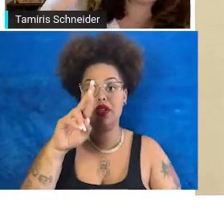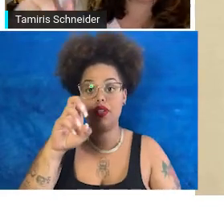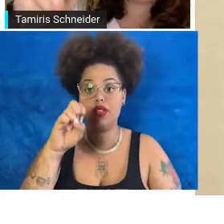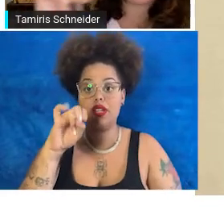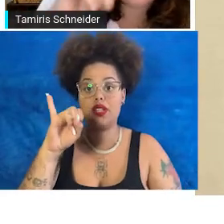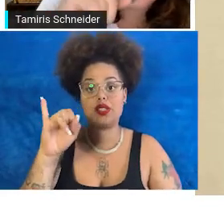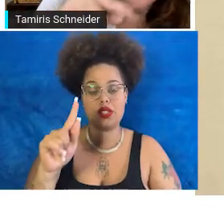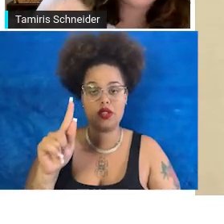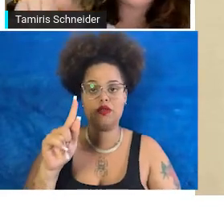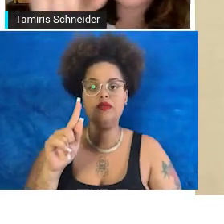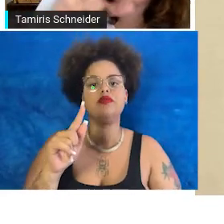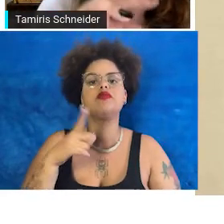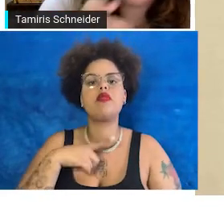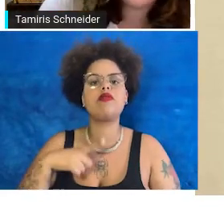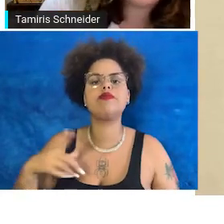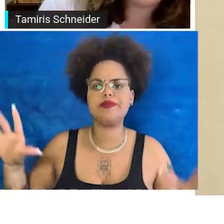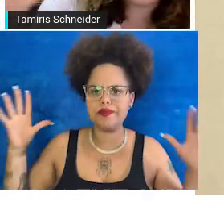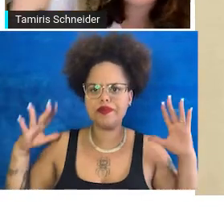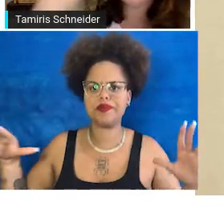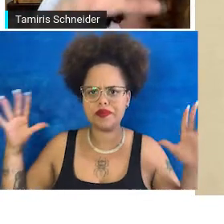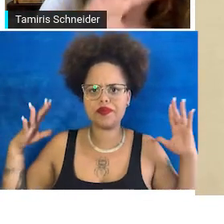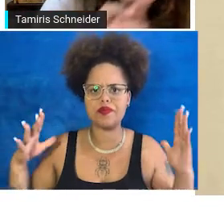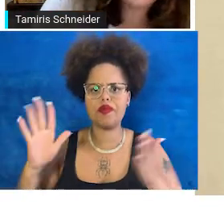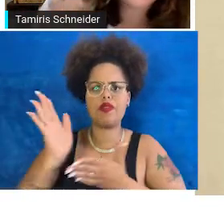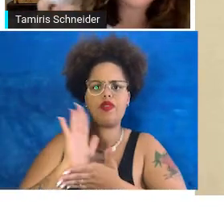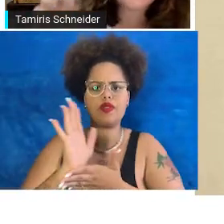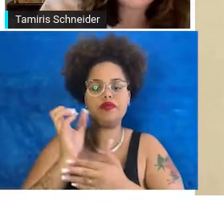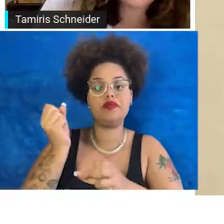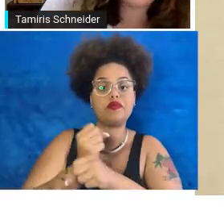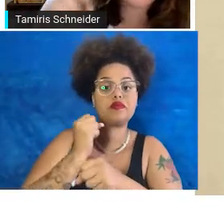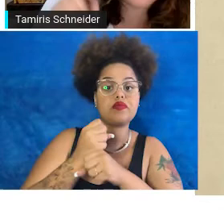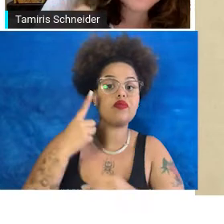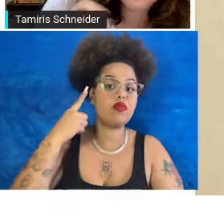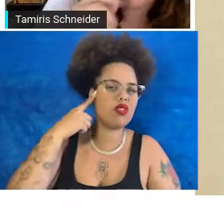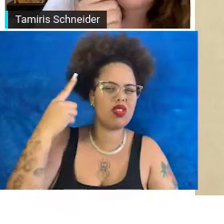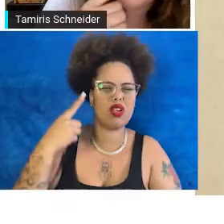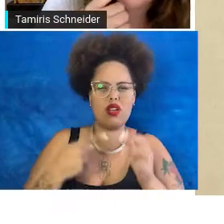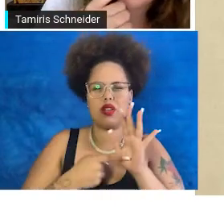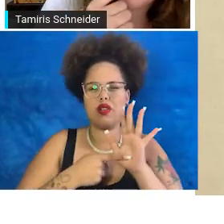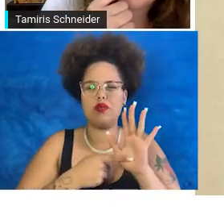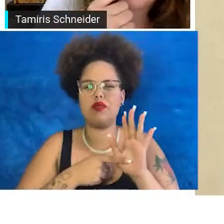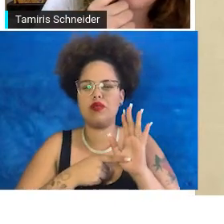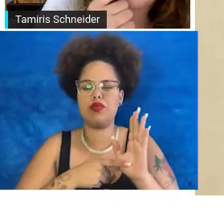diferença. Então, a gente tem ali um cenário, um filme construído na ideia de mostrar